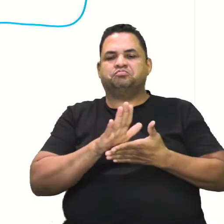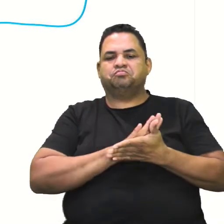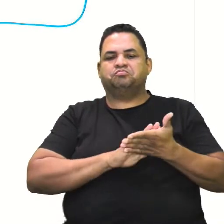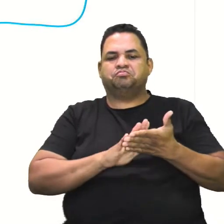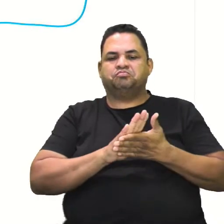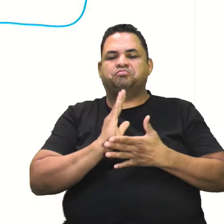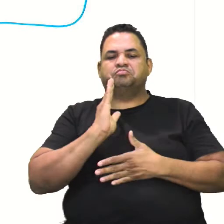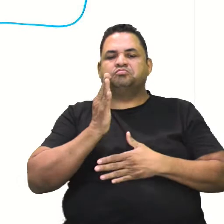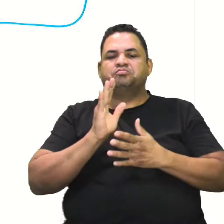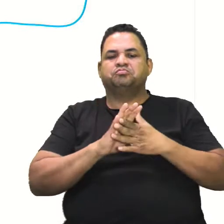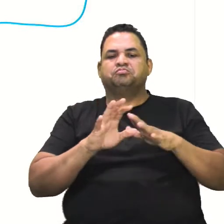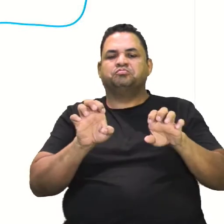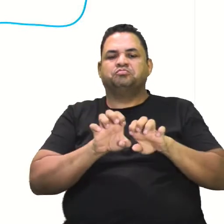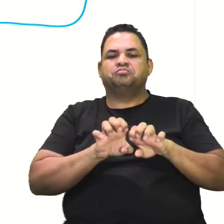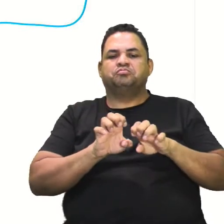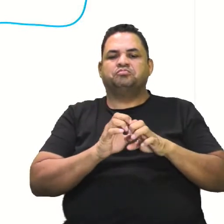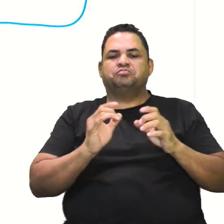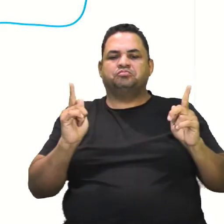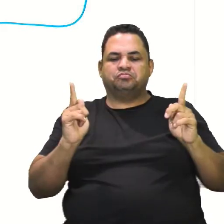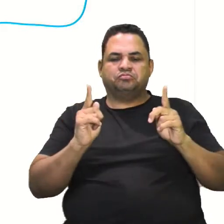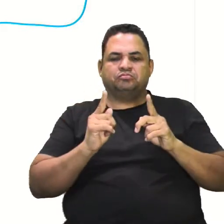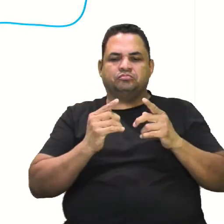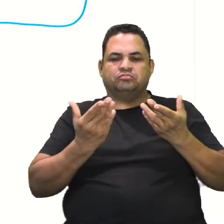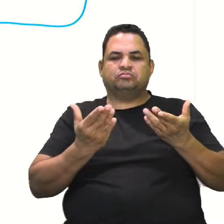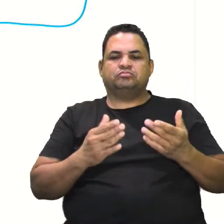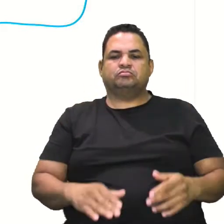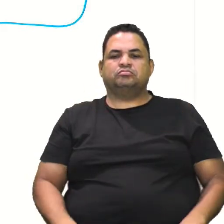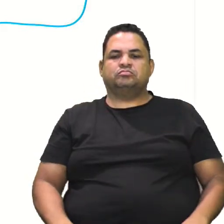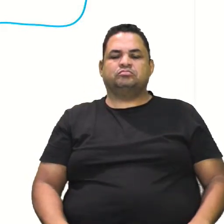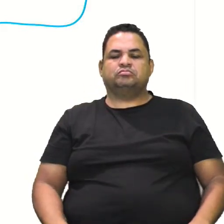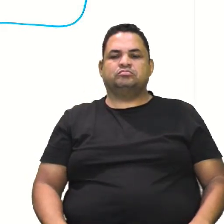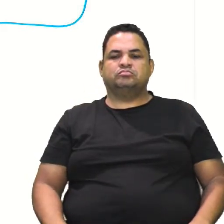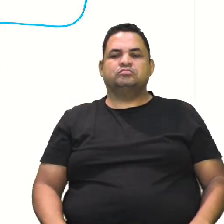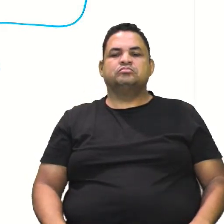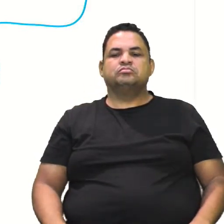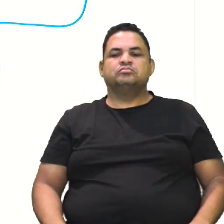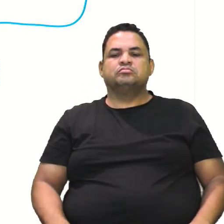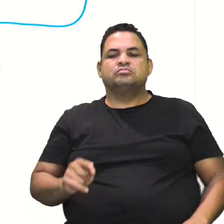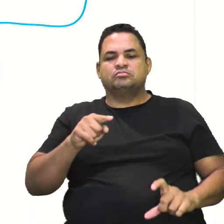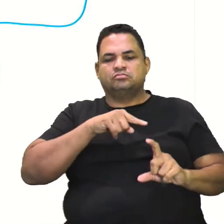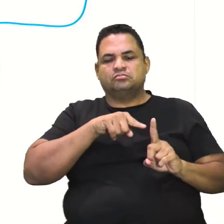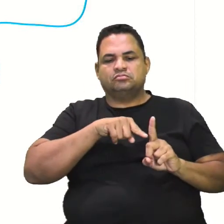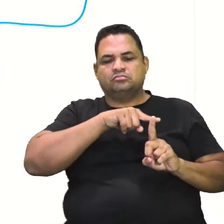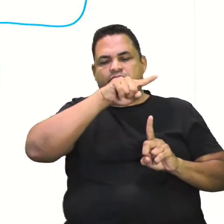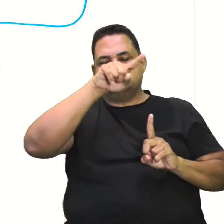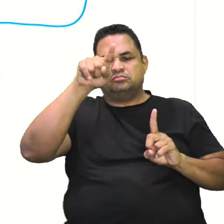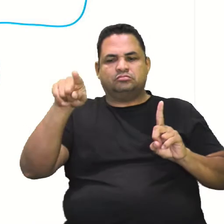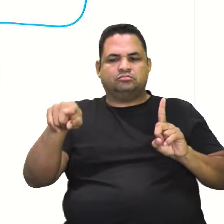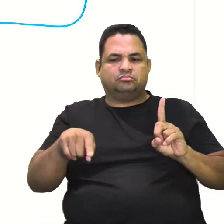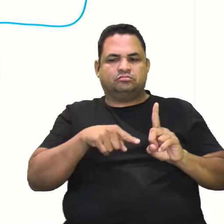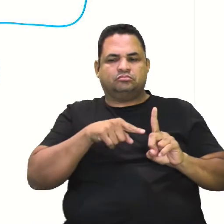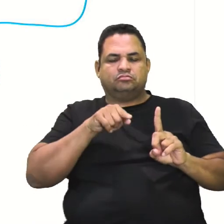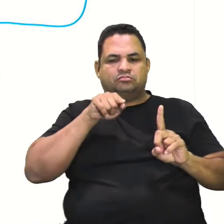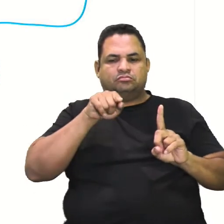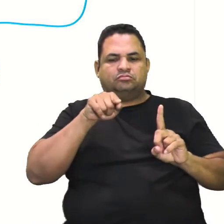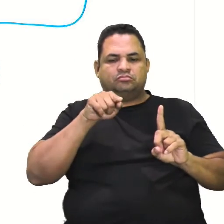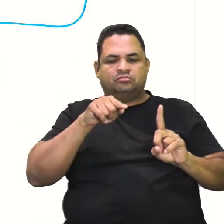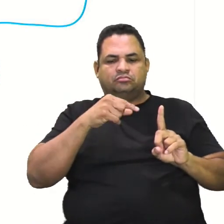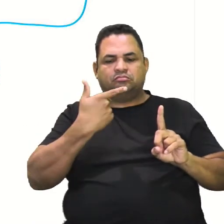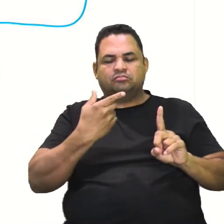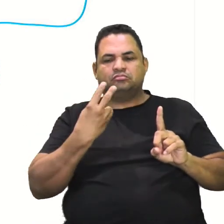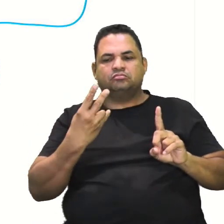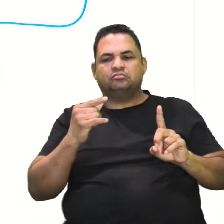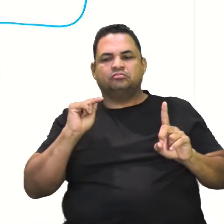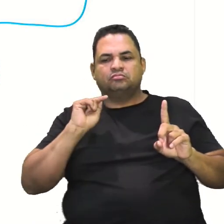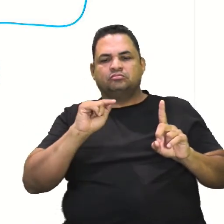E essa já é a equação reduzida da circunferência que passa de centro 2 e 1 e